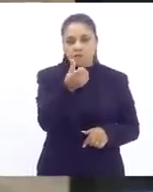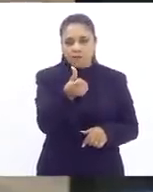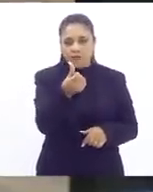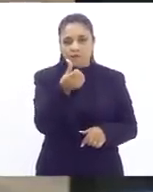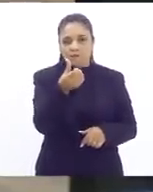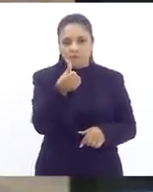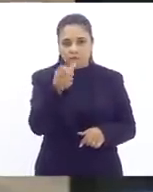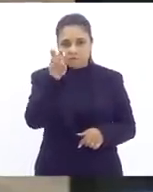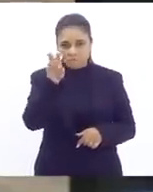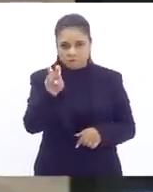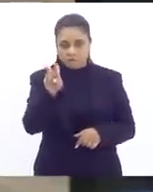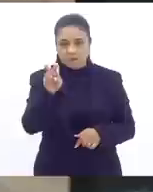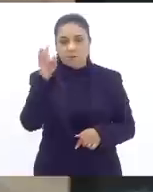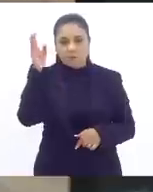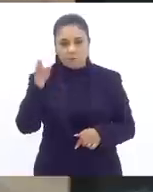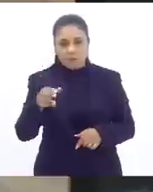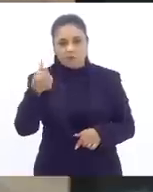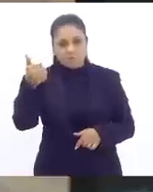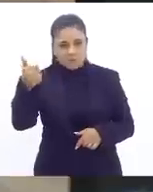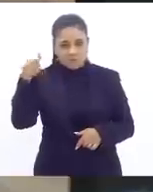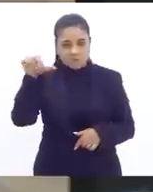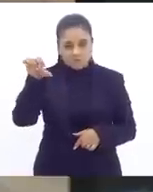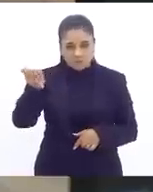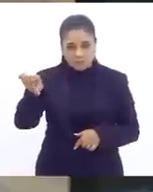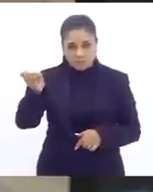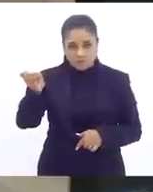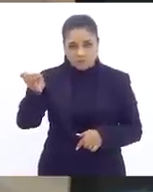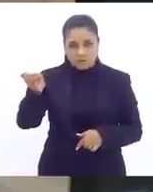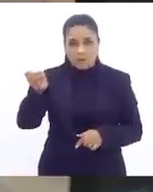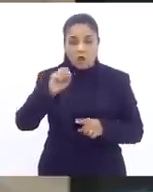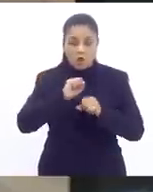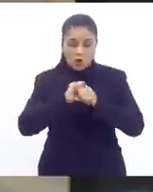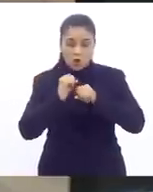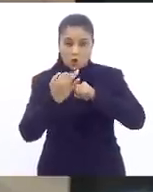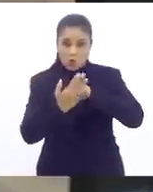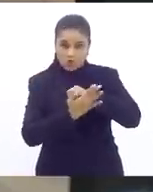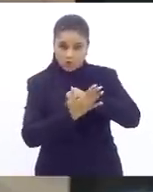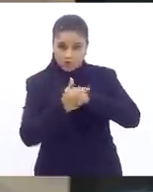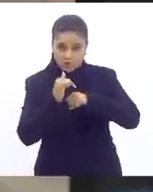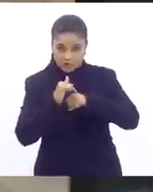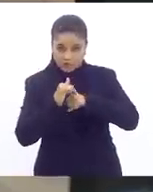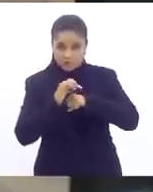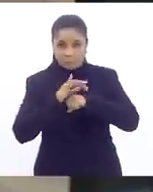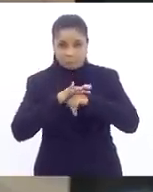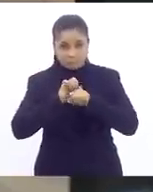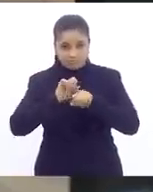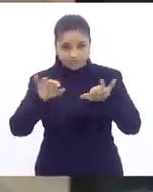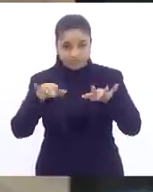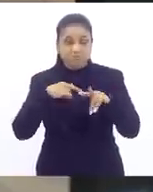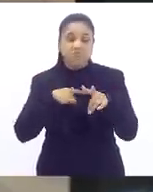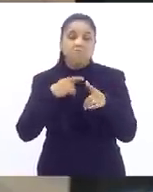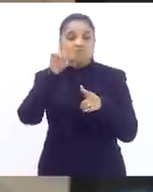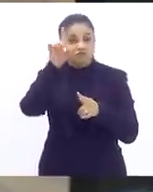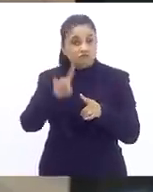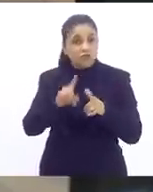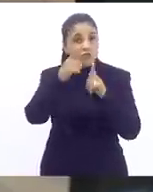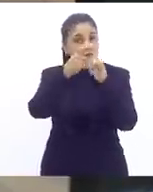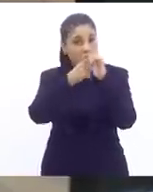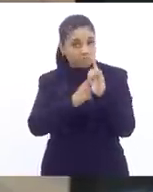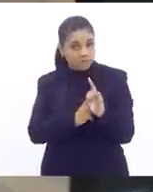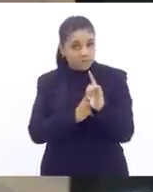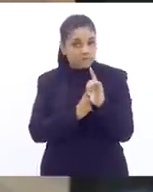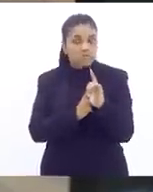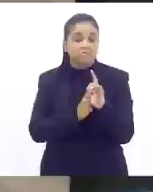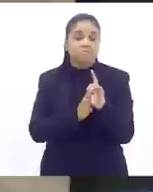Se não me engano de 2019 que incluiu a convite como enfermidade que dá direito aos dependentes Previdenciário de receber